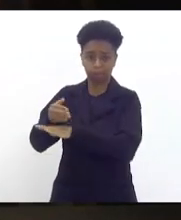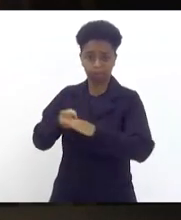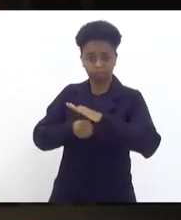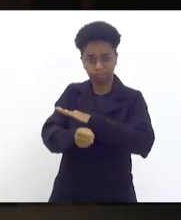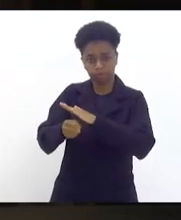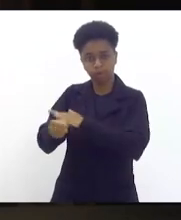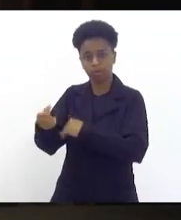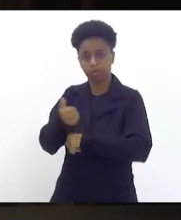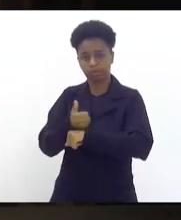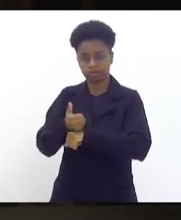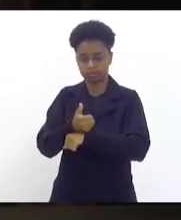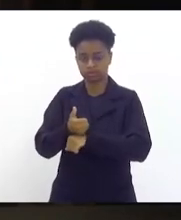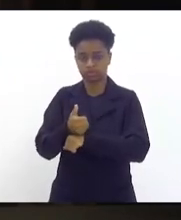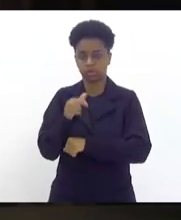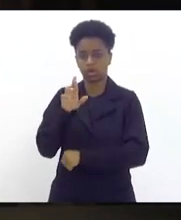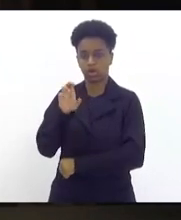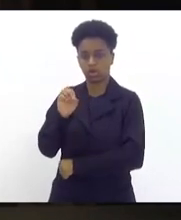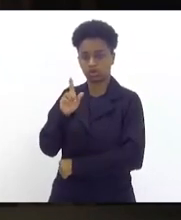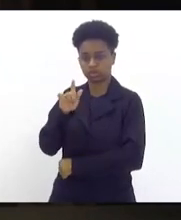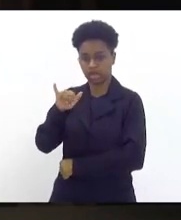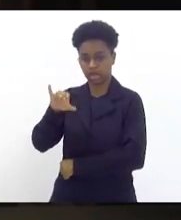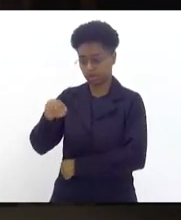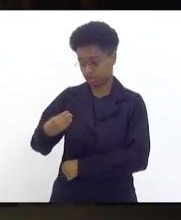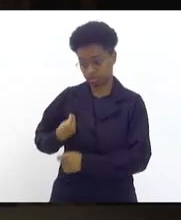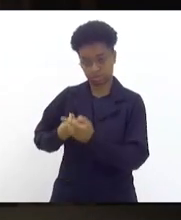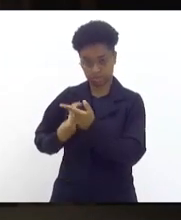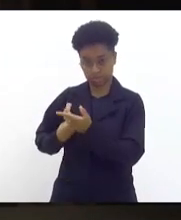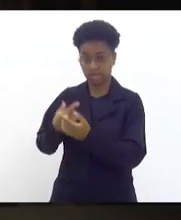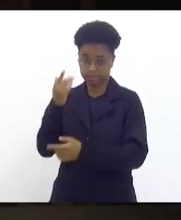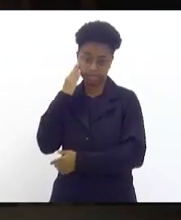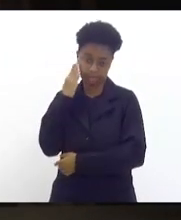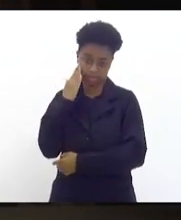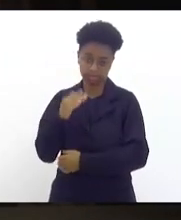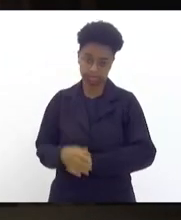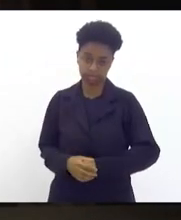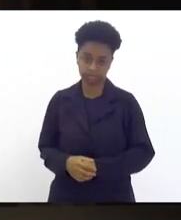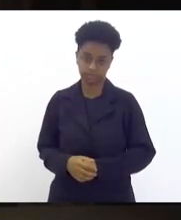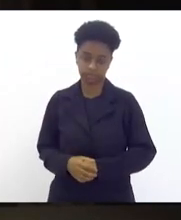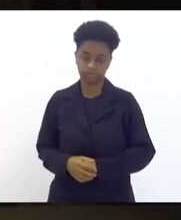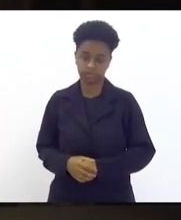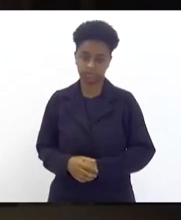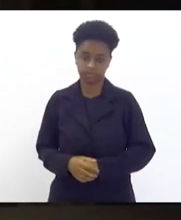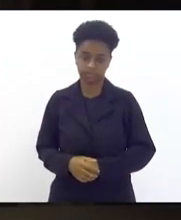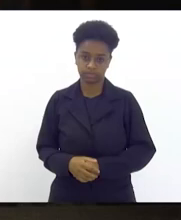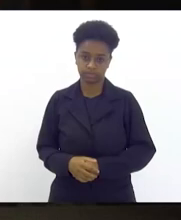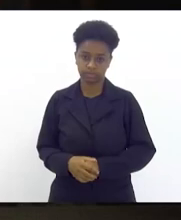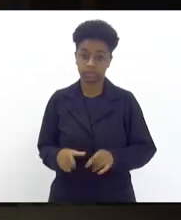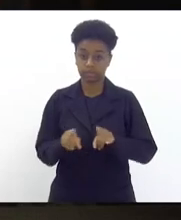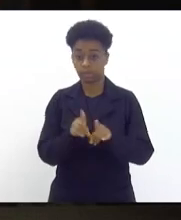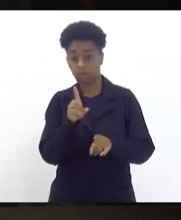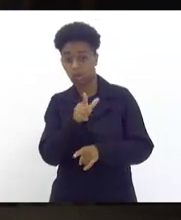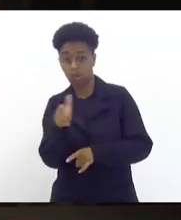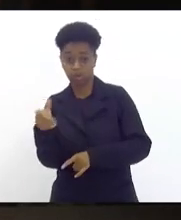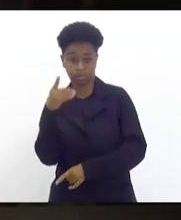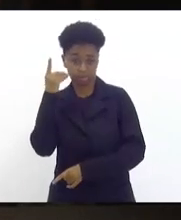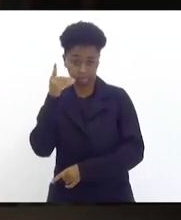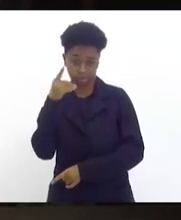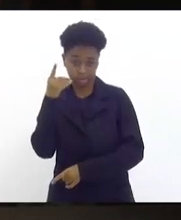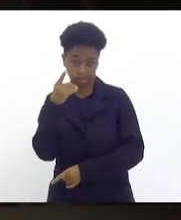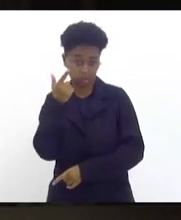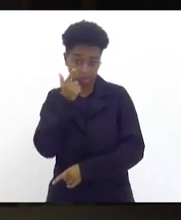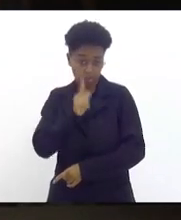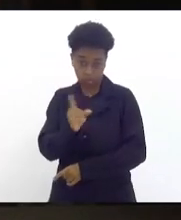o Dr Rogério está aqui ele sabe muito bem disso e o outro Deputado não foi eleito